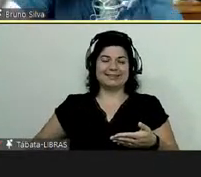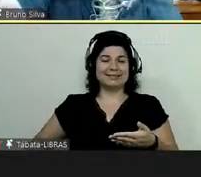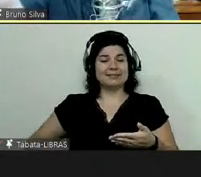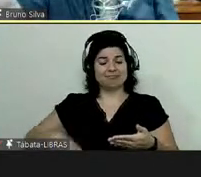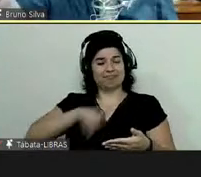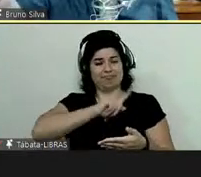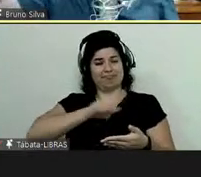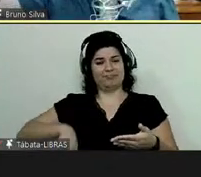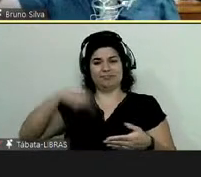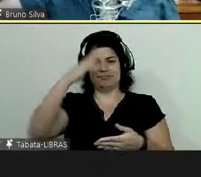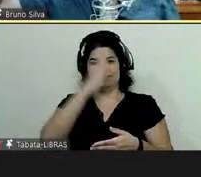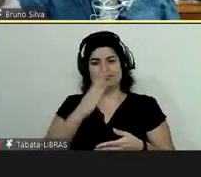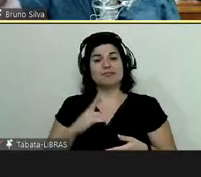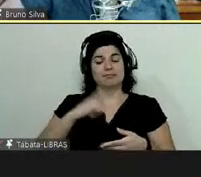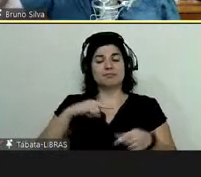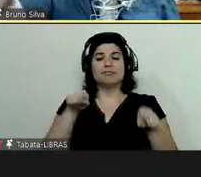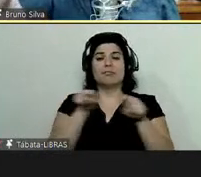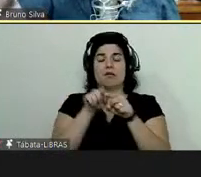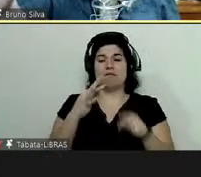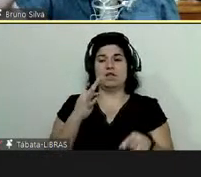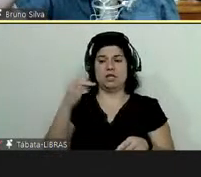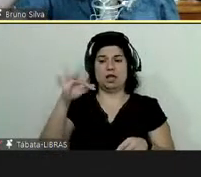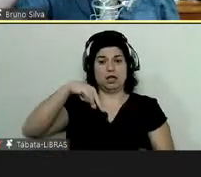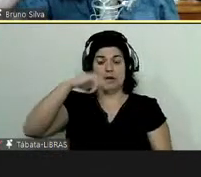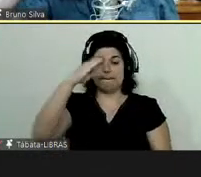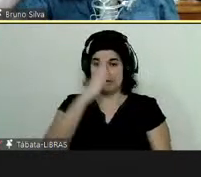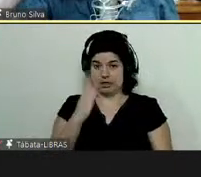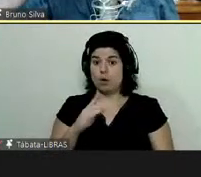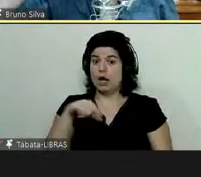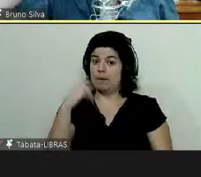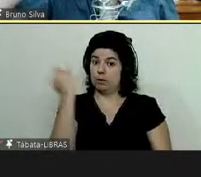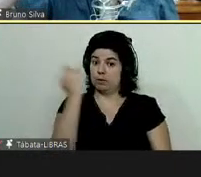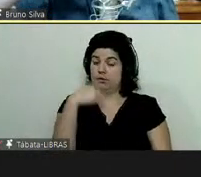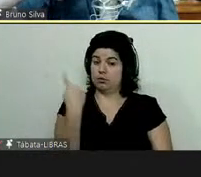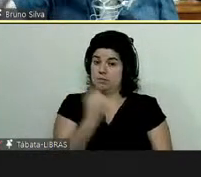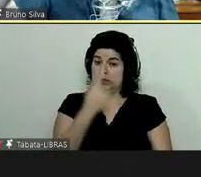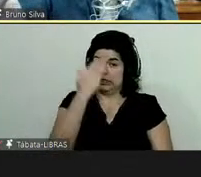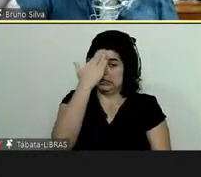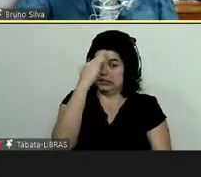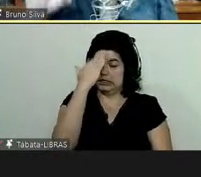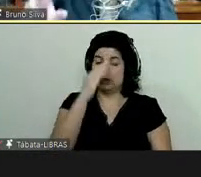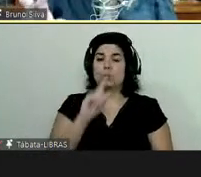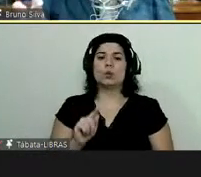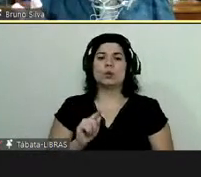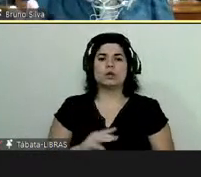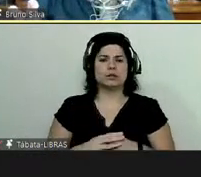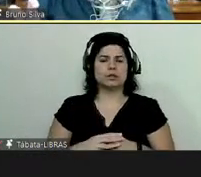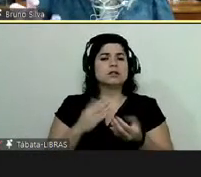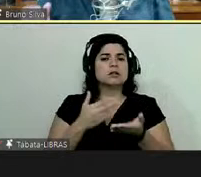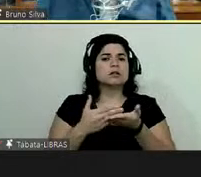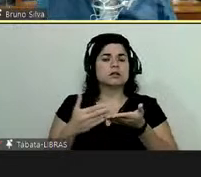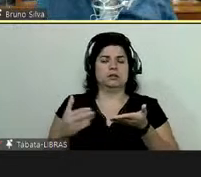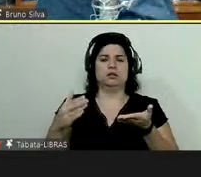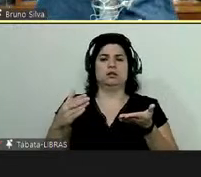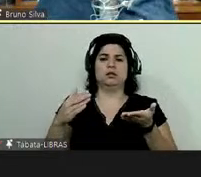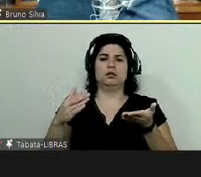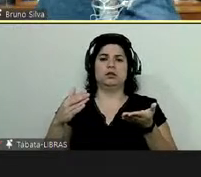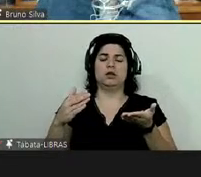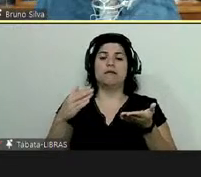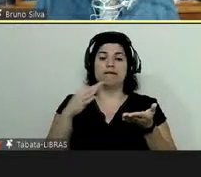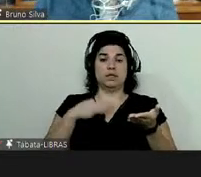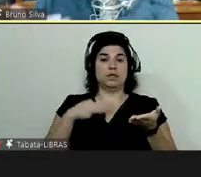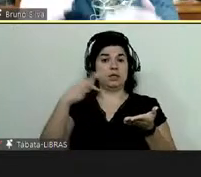nesse momento federalismo estabelecido no Brasil e para a gente entender pessoal nesse momento federalismo estabelecido no Brasil